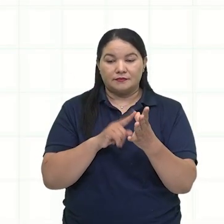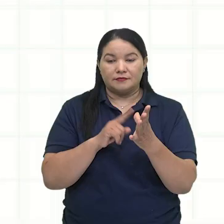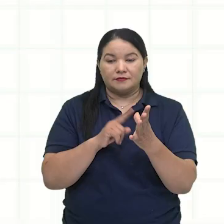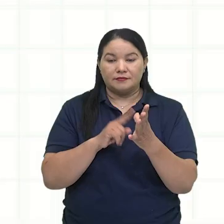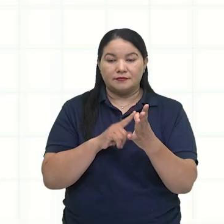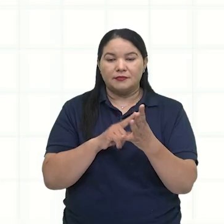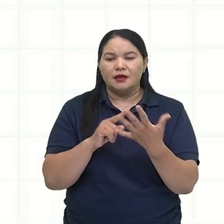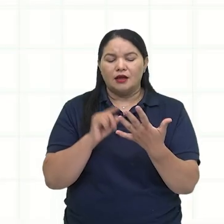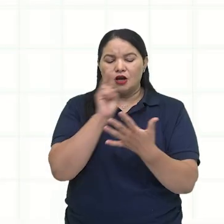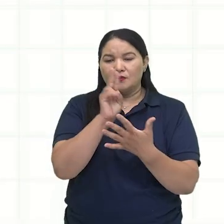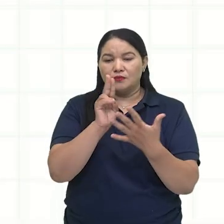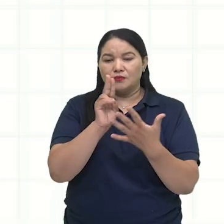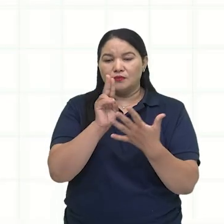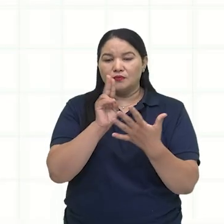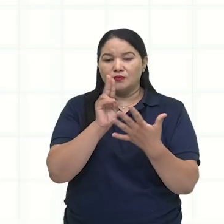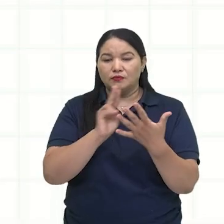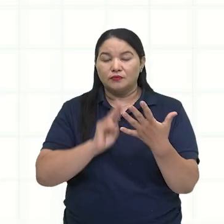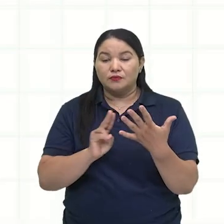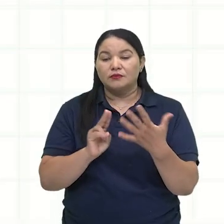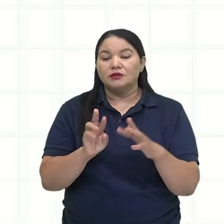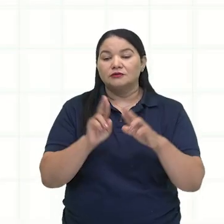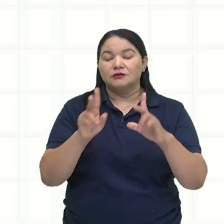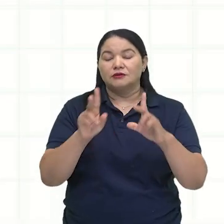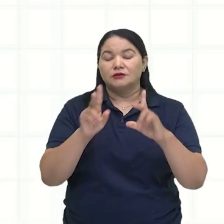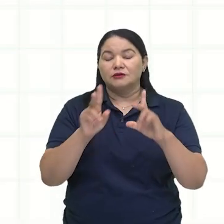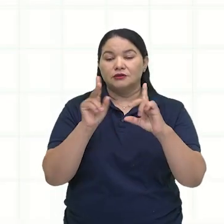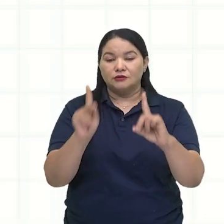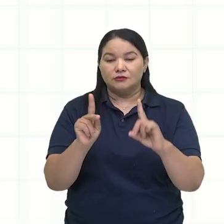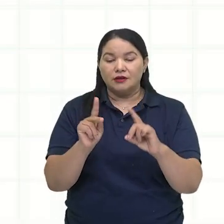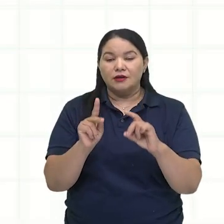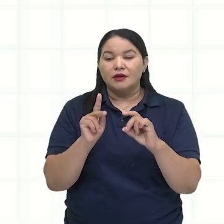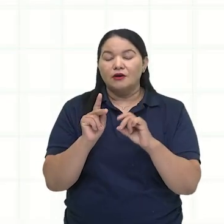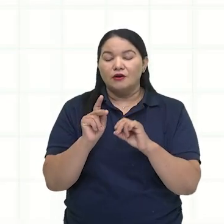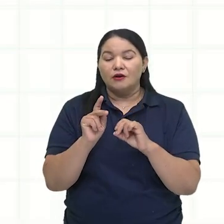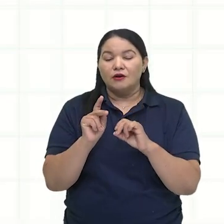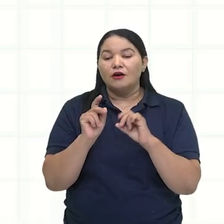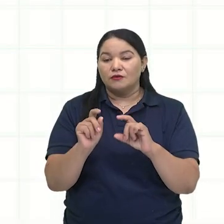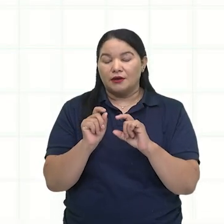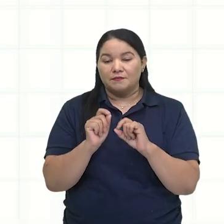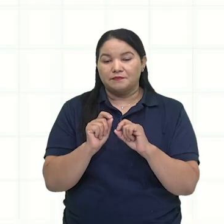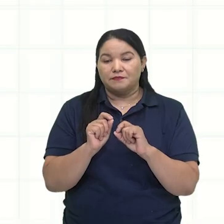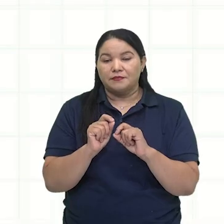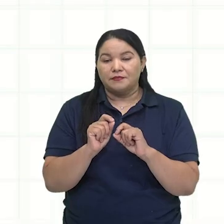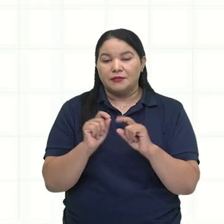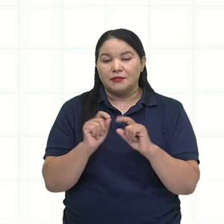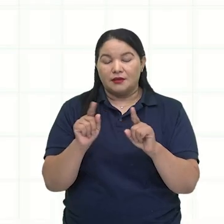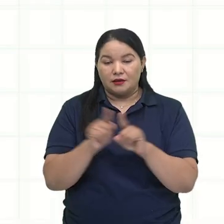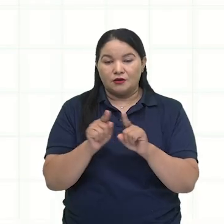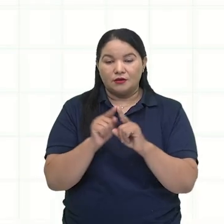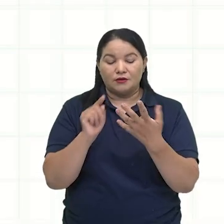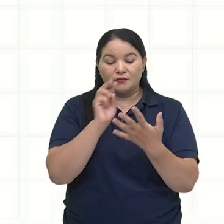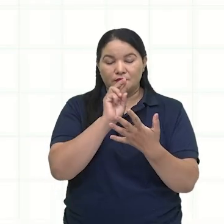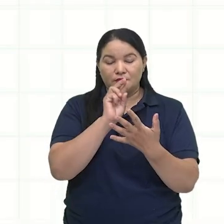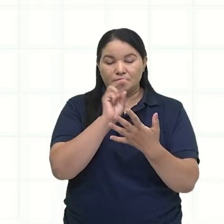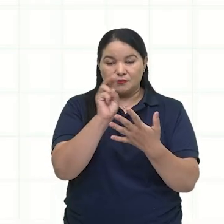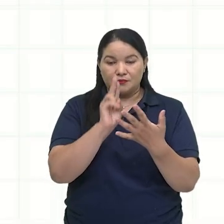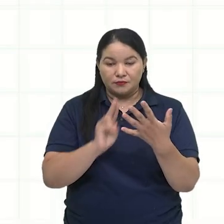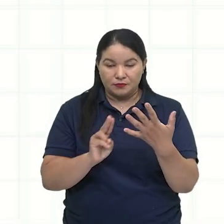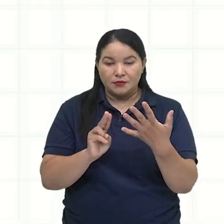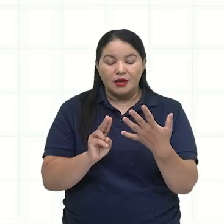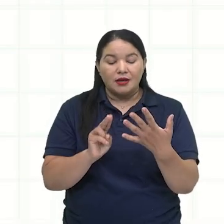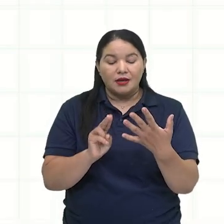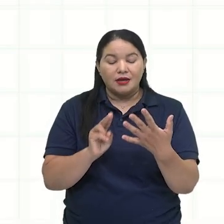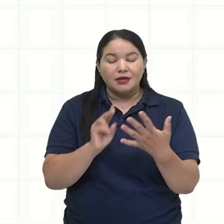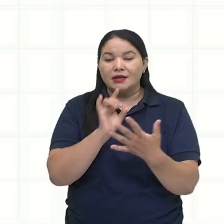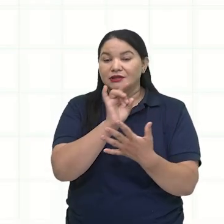dioriotito. Professora, o que é a diferença delas? A composição dos minerais que eu vou encontrar em cada uma